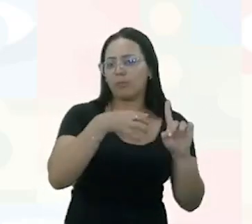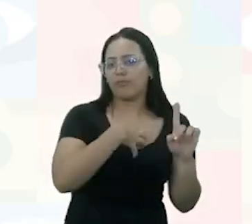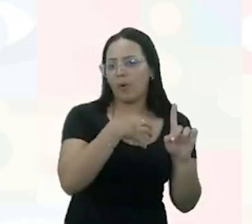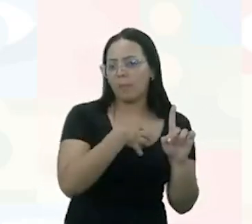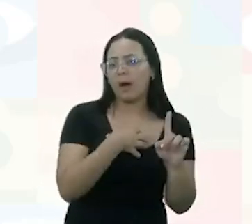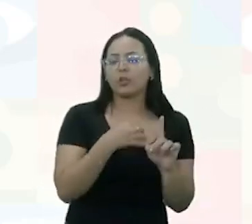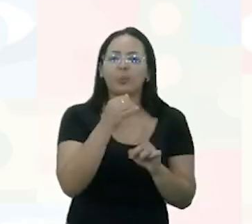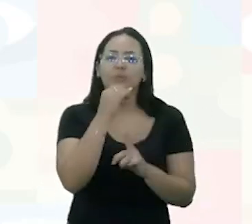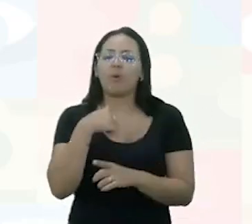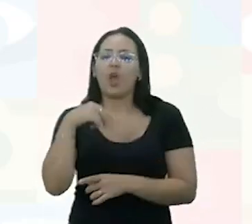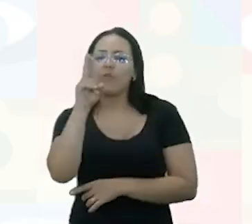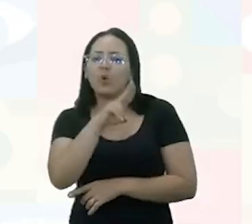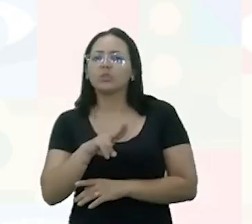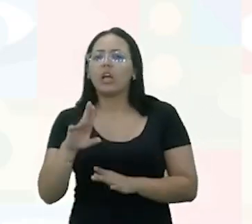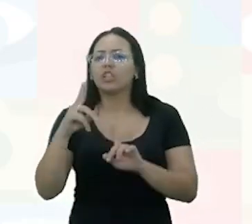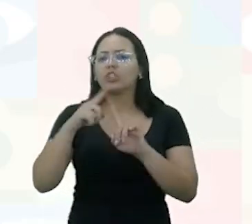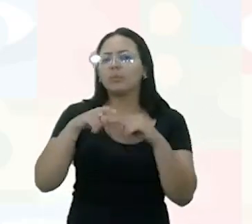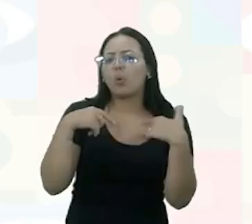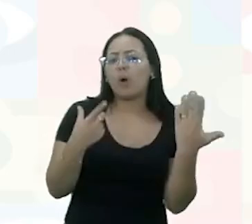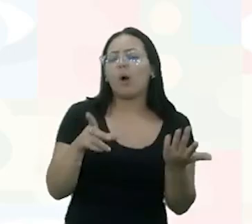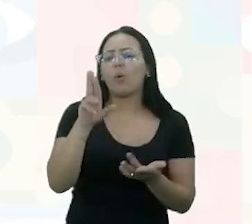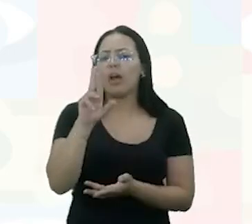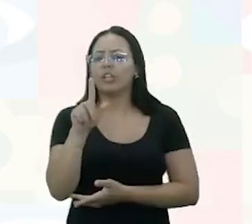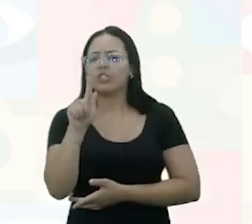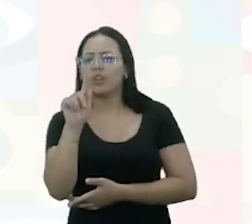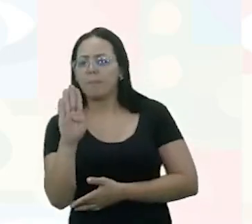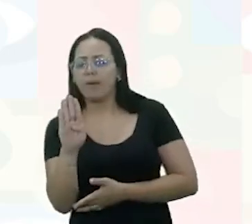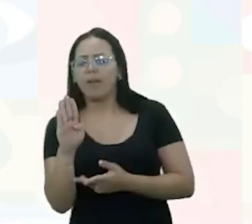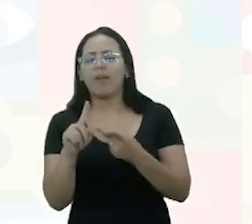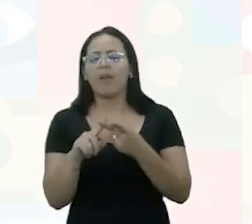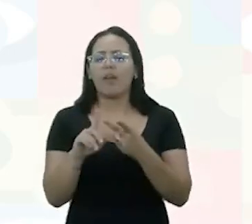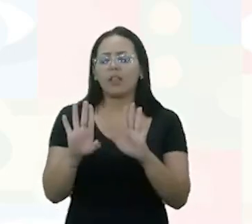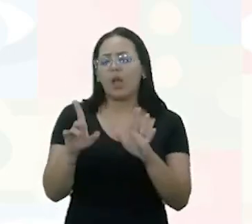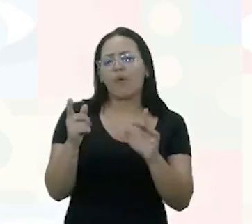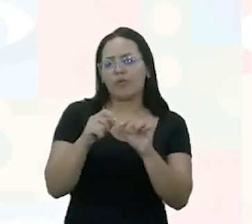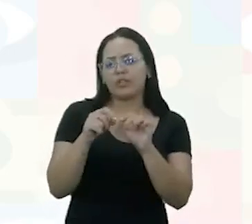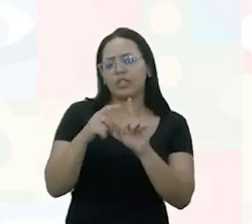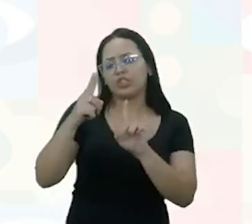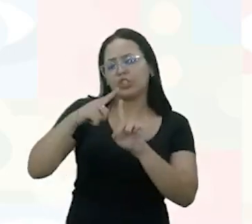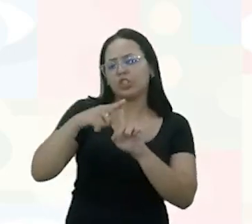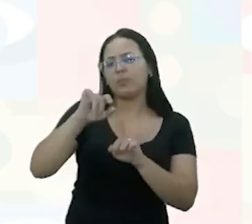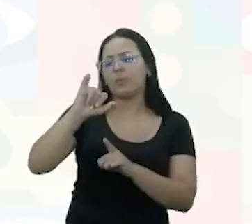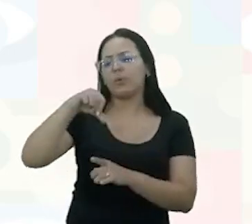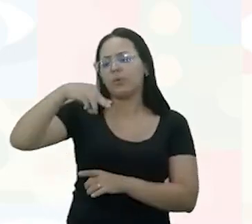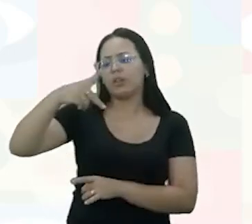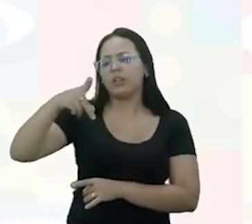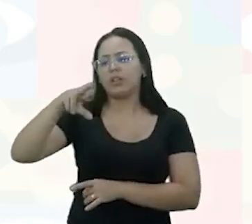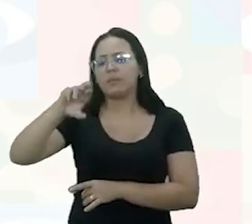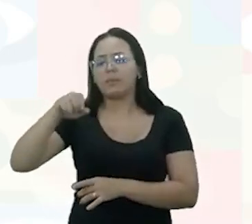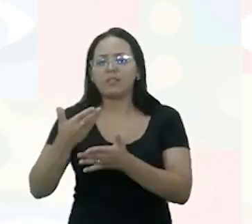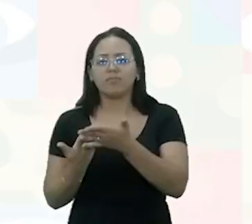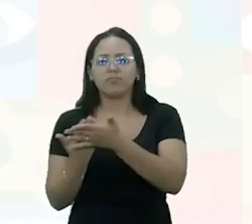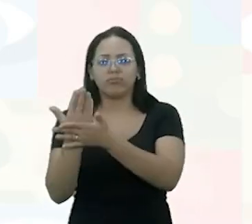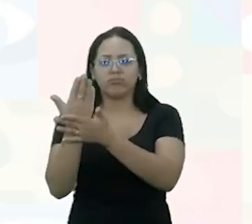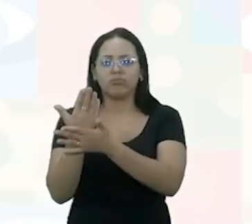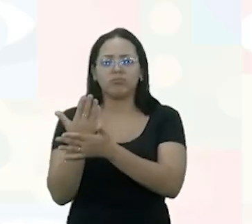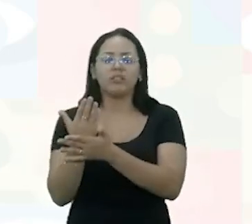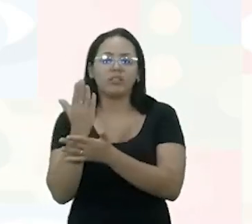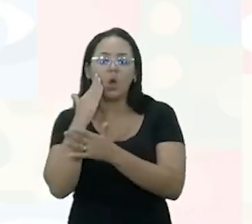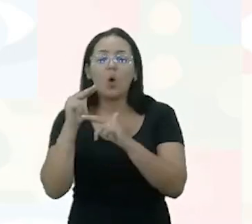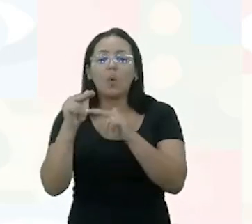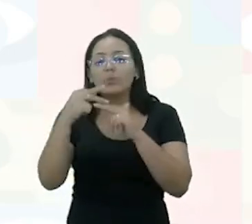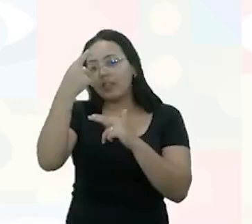eu vou usar que tipo? RGB, CMYK, eu vou fazer uma impressão, então seria CMYK. A